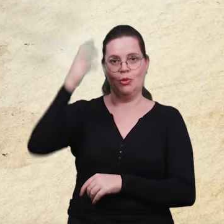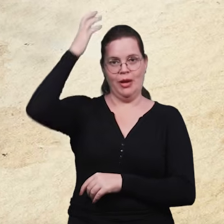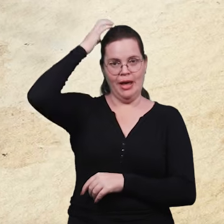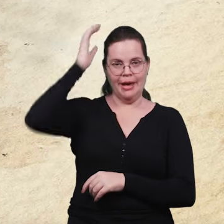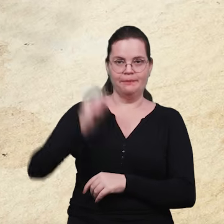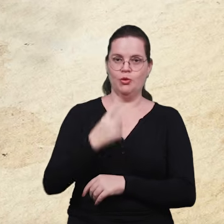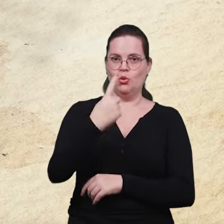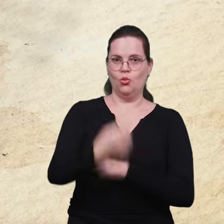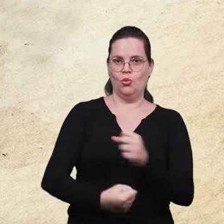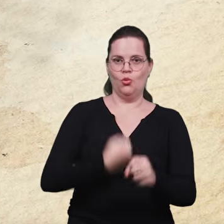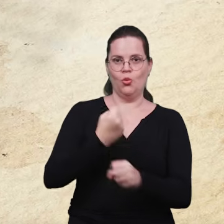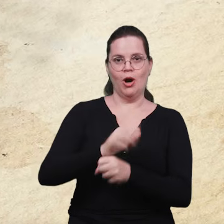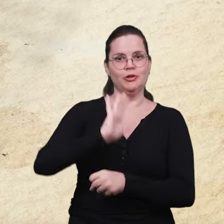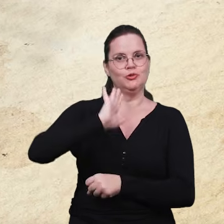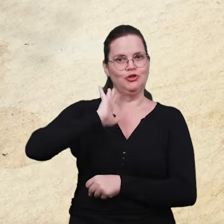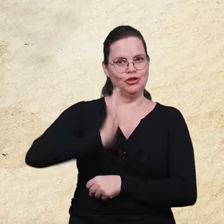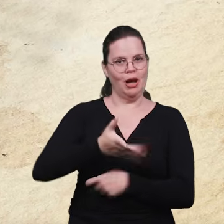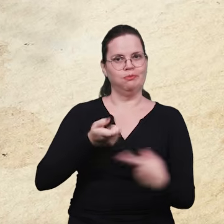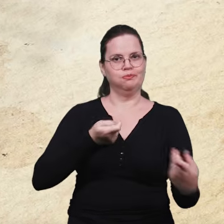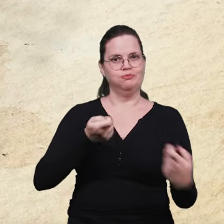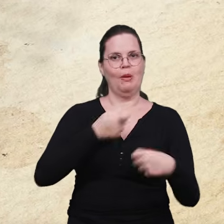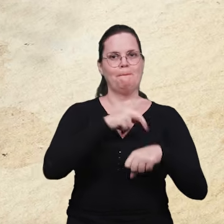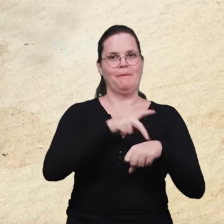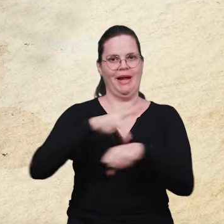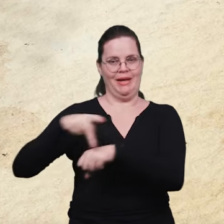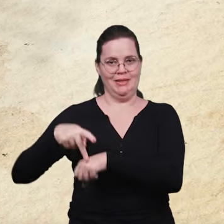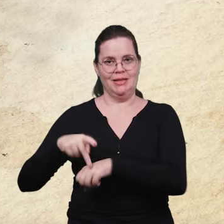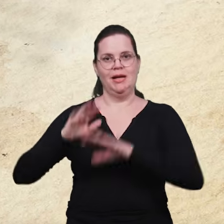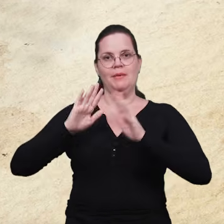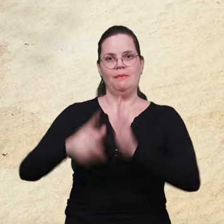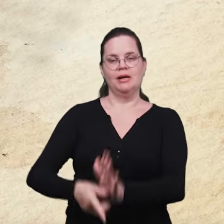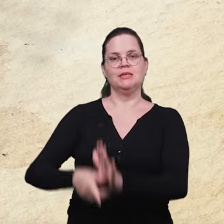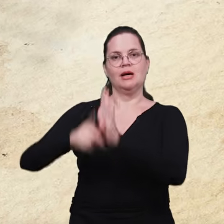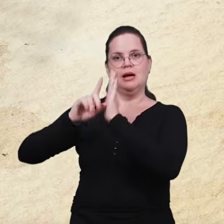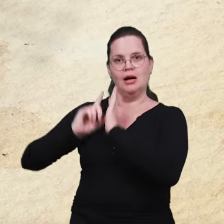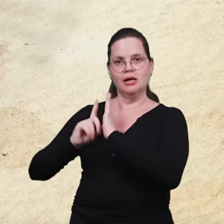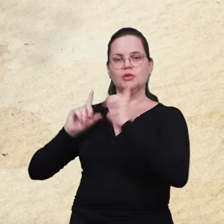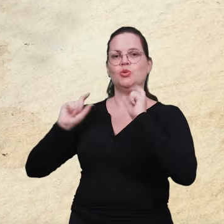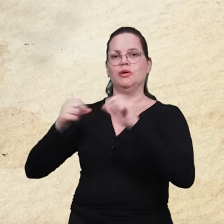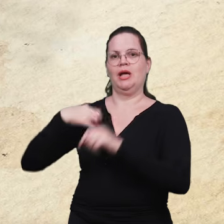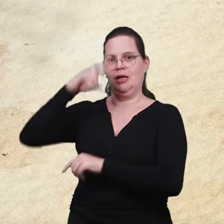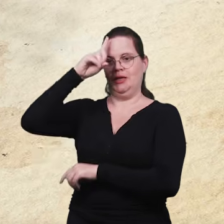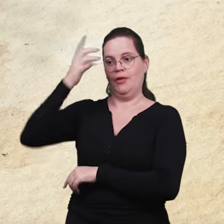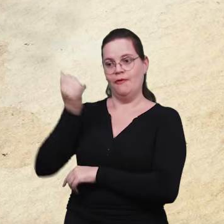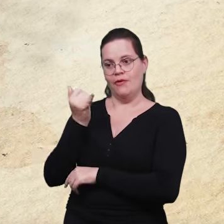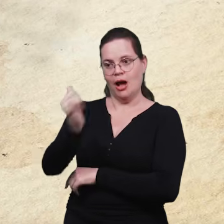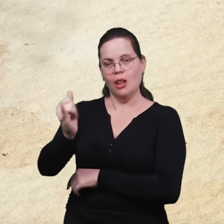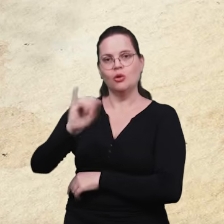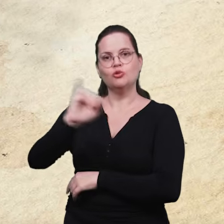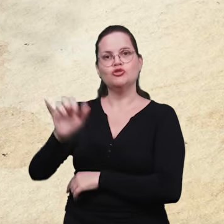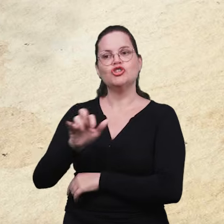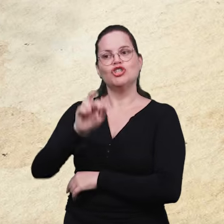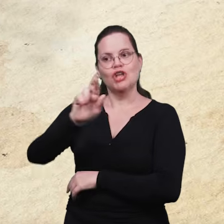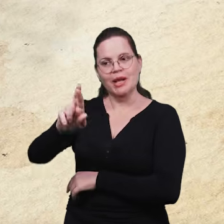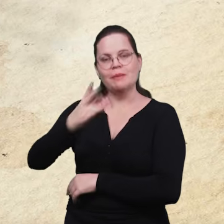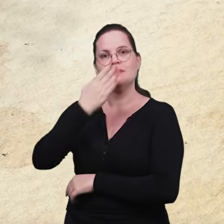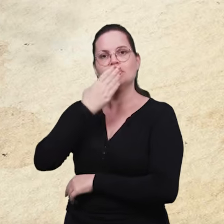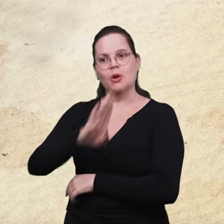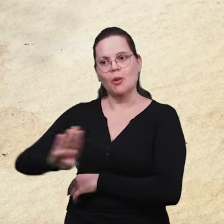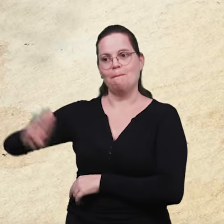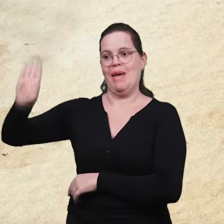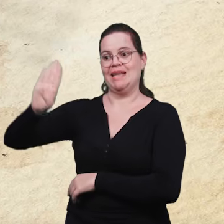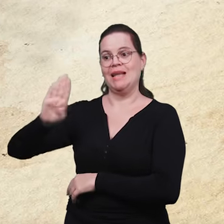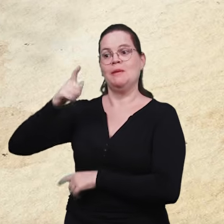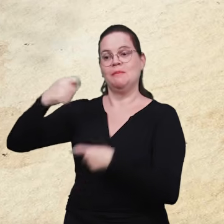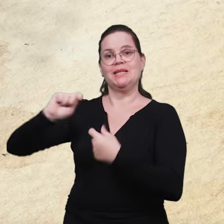rei da Pérsia, para que se cumprisse a palavra do Senhor pela boca de Jeremias, que foi um profeta, Isso. despertou